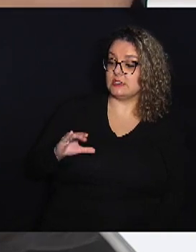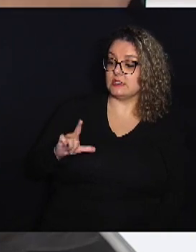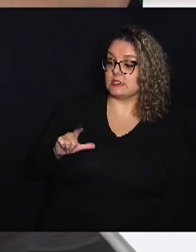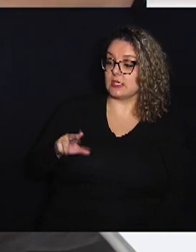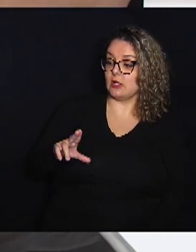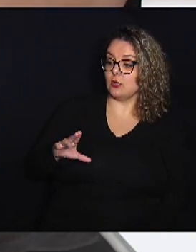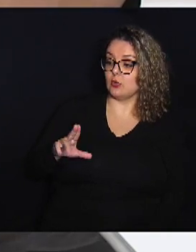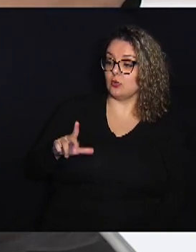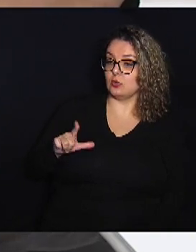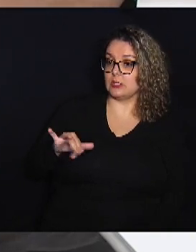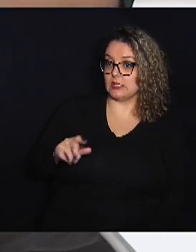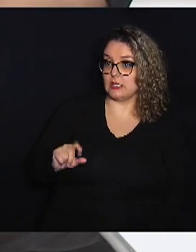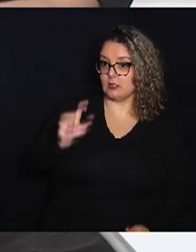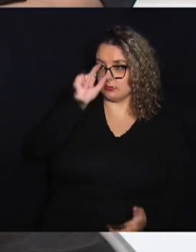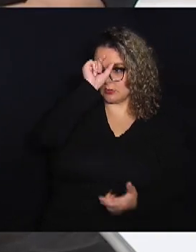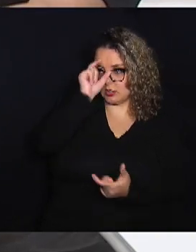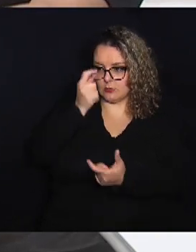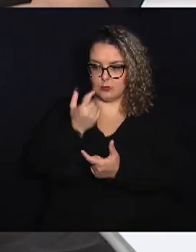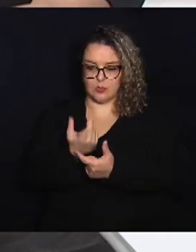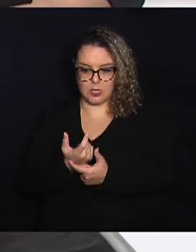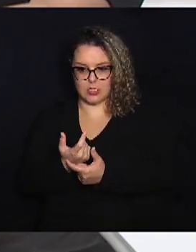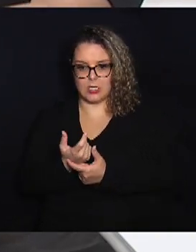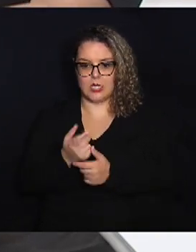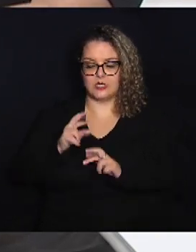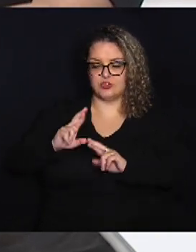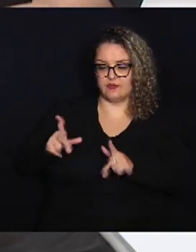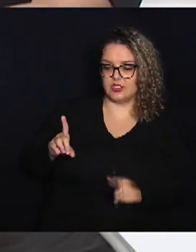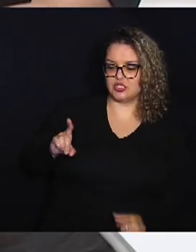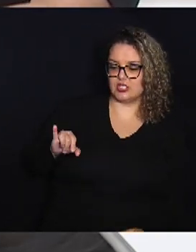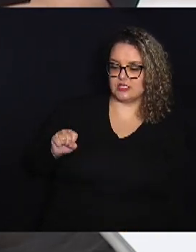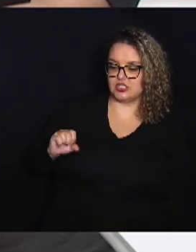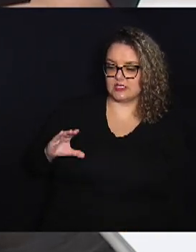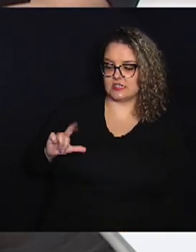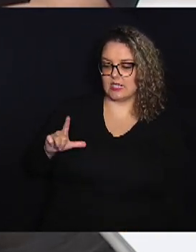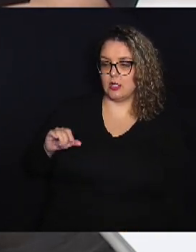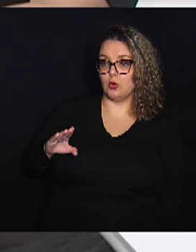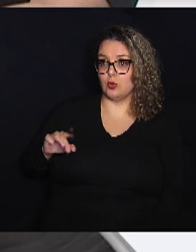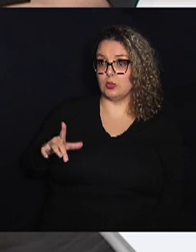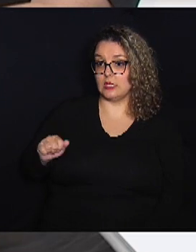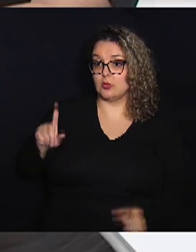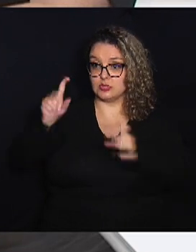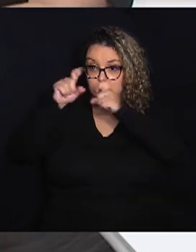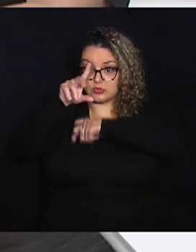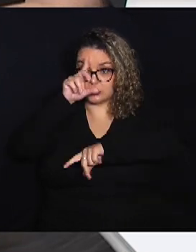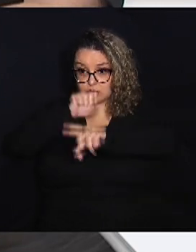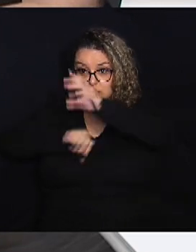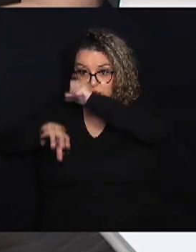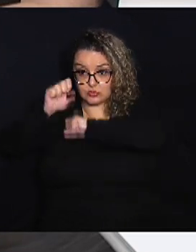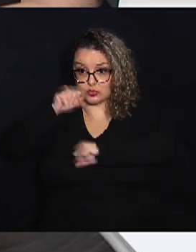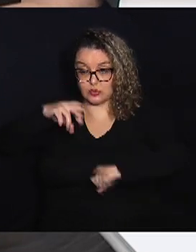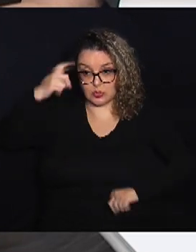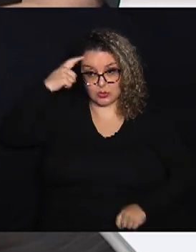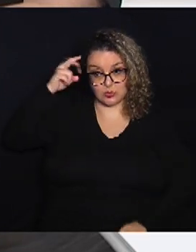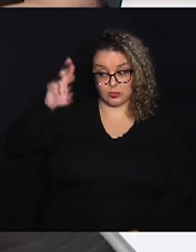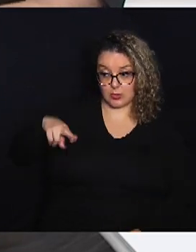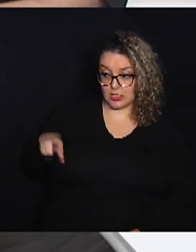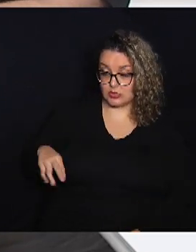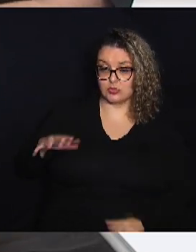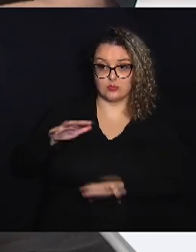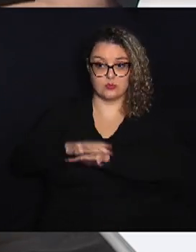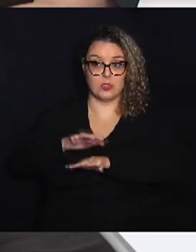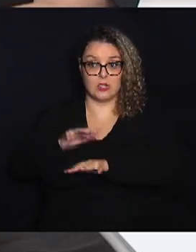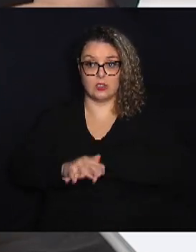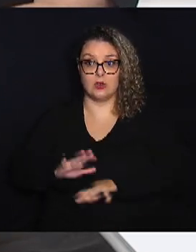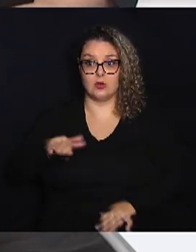que é o mesmo radical do des ali, porém são aqueles alunos com dificuldade no raciocínio matemático, quando